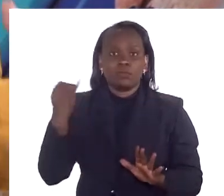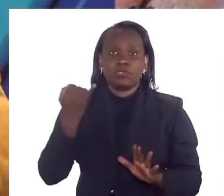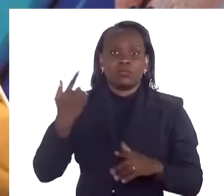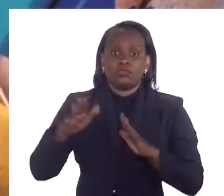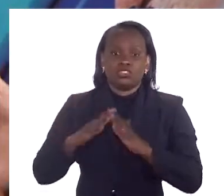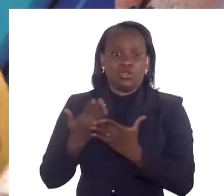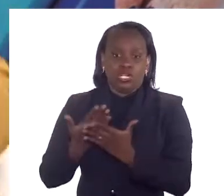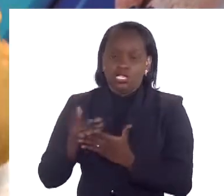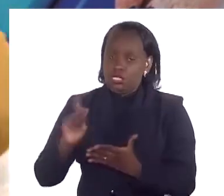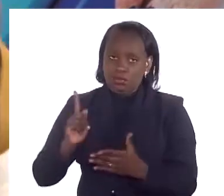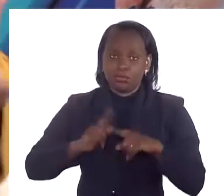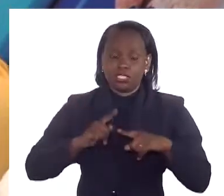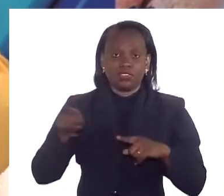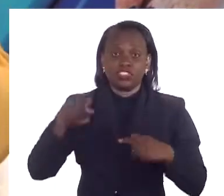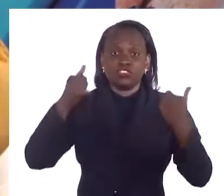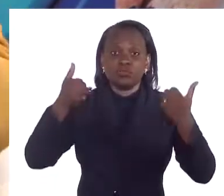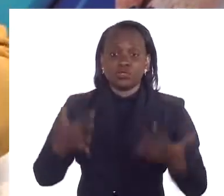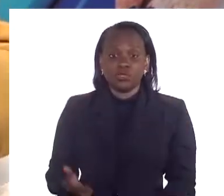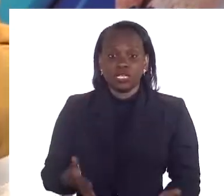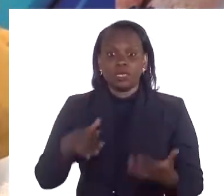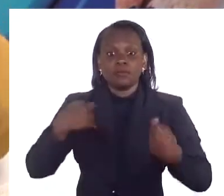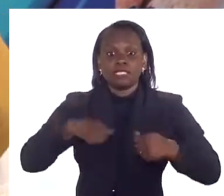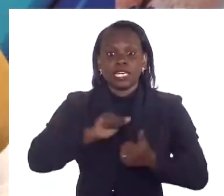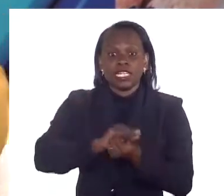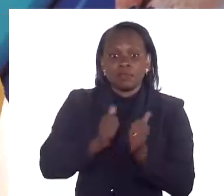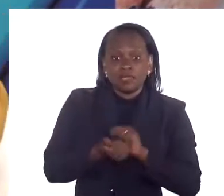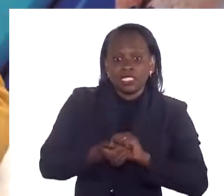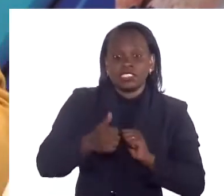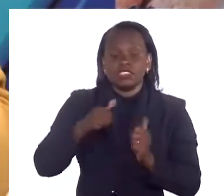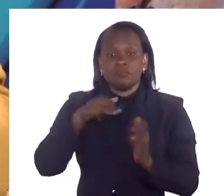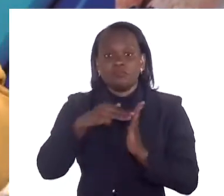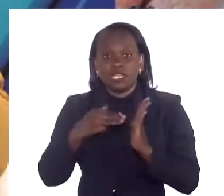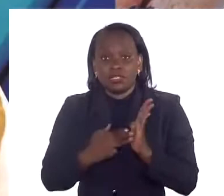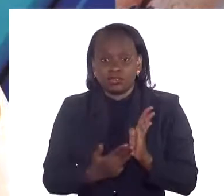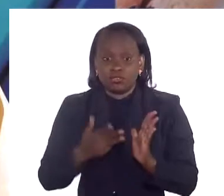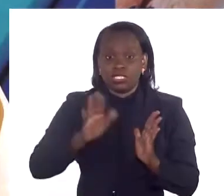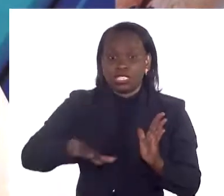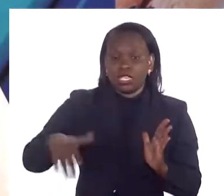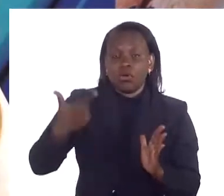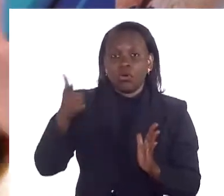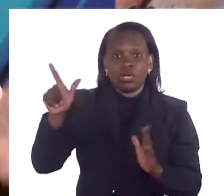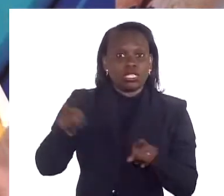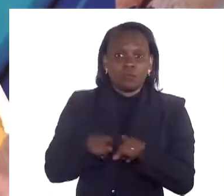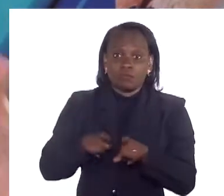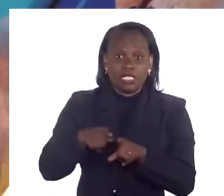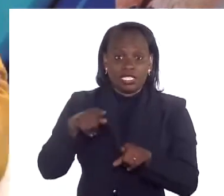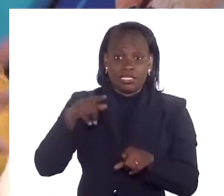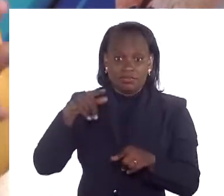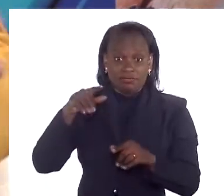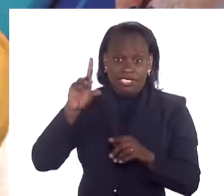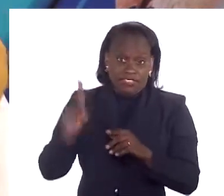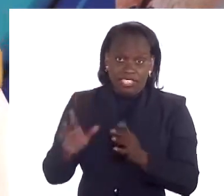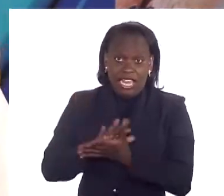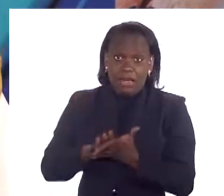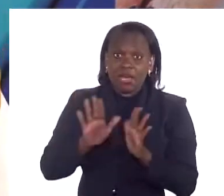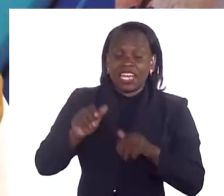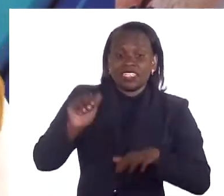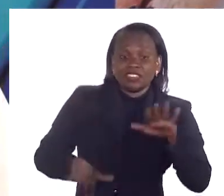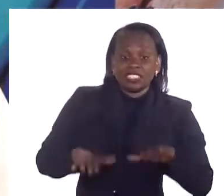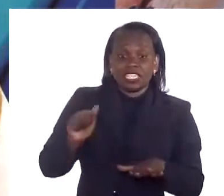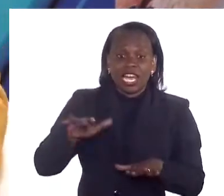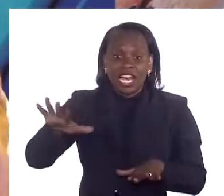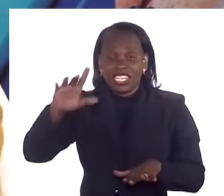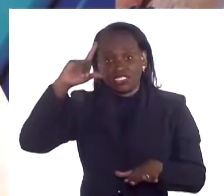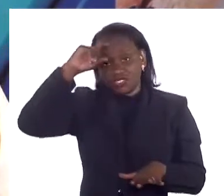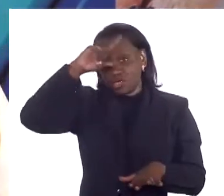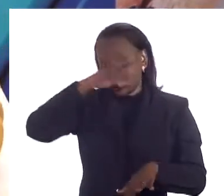essencial para a escola, porque é o que vocês falaram, né? É a questão de adaptação de métodos. Outras crianças que também não têm deficiência têm dificuldades em algumas áreas, em